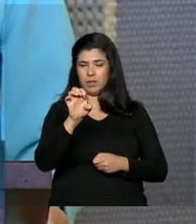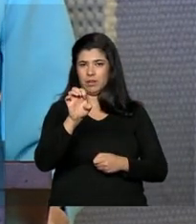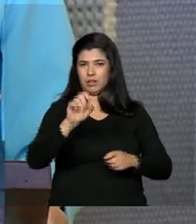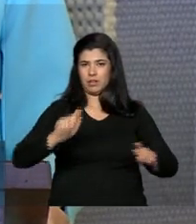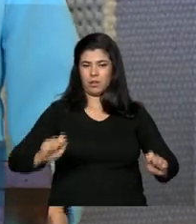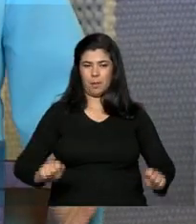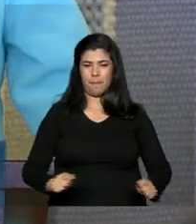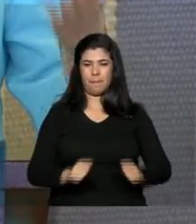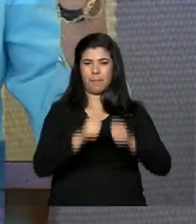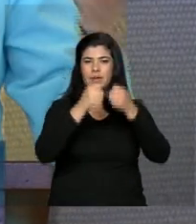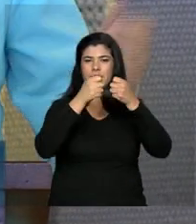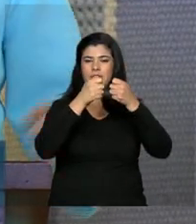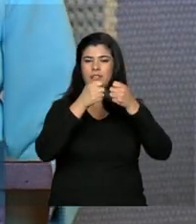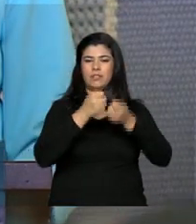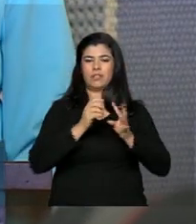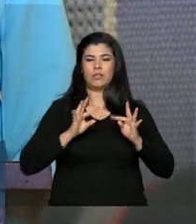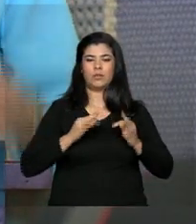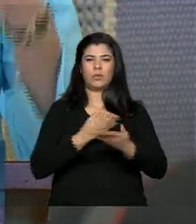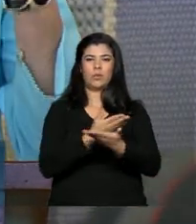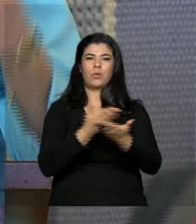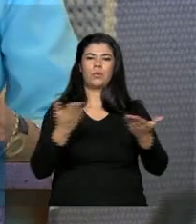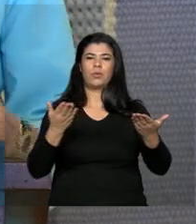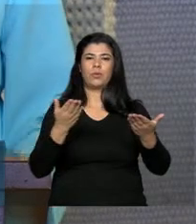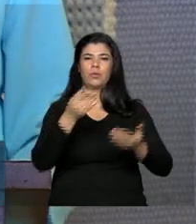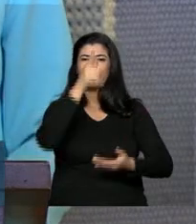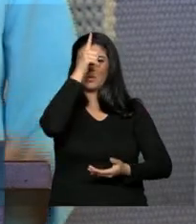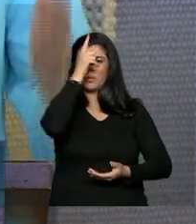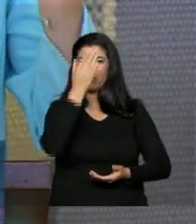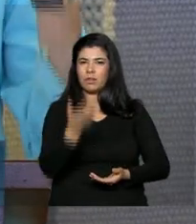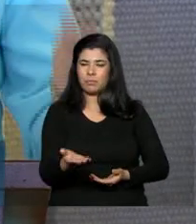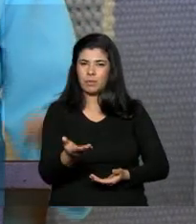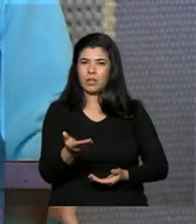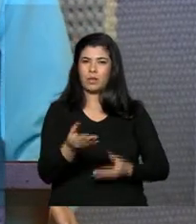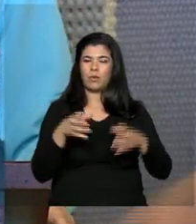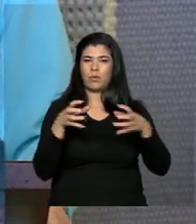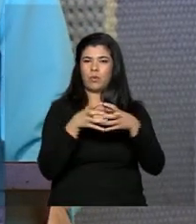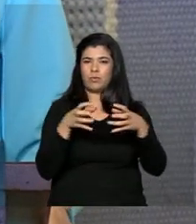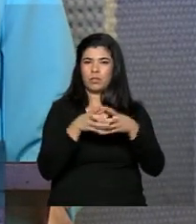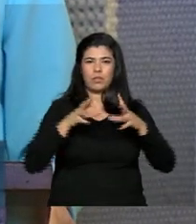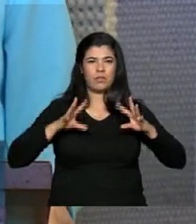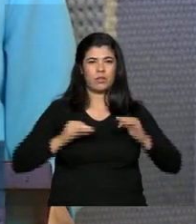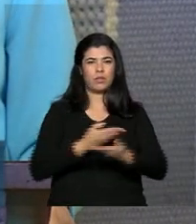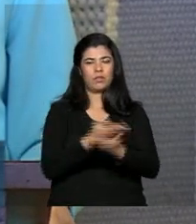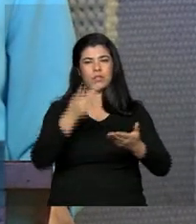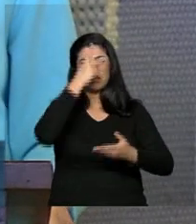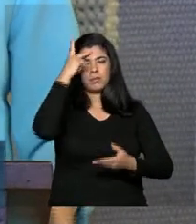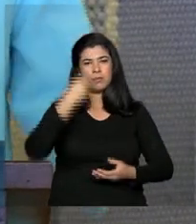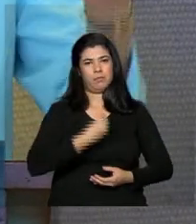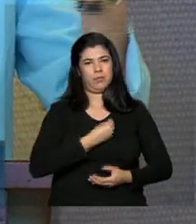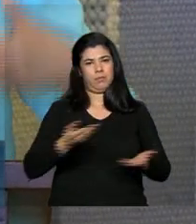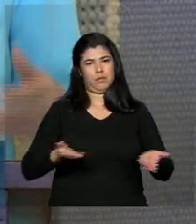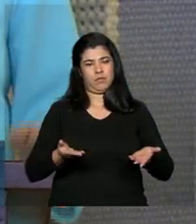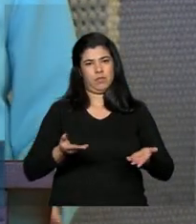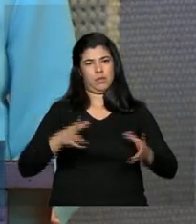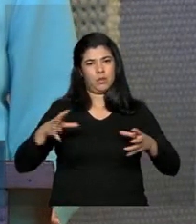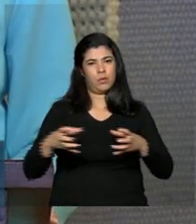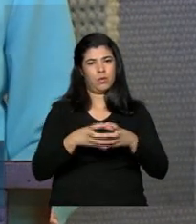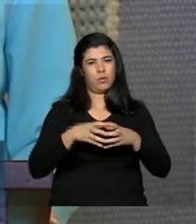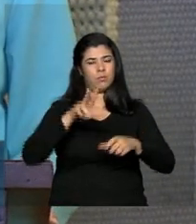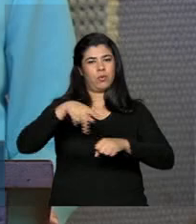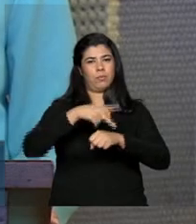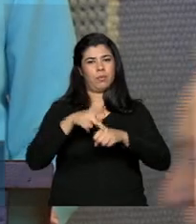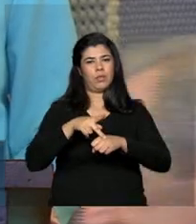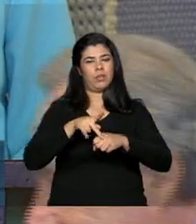esses e a todos os alemães, à senhora, à sua comitiva e a todos aqueles que integram